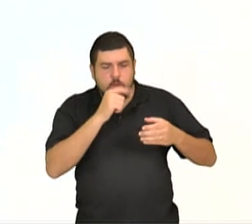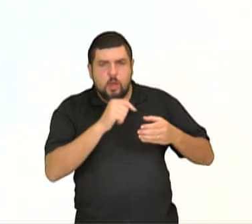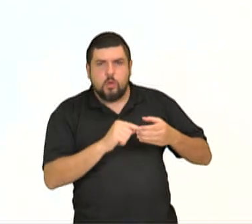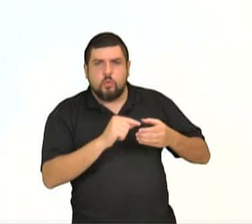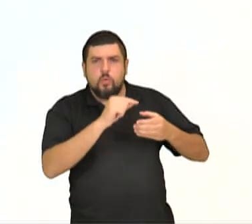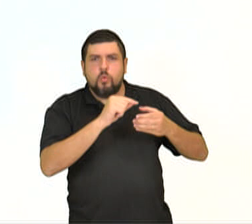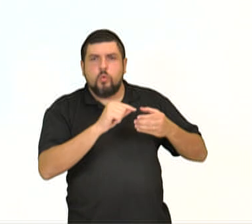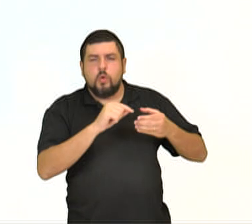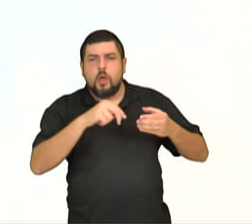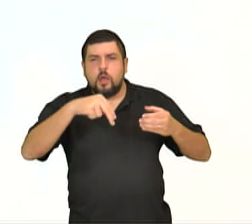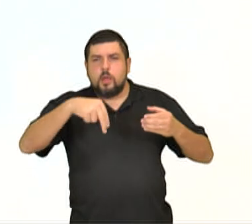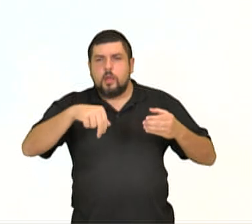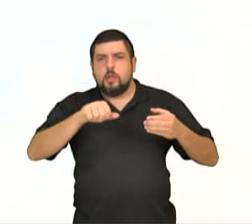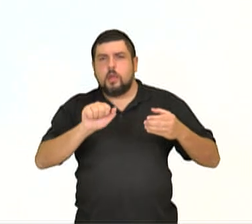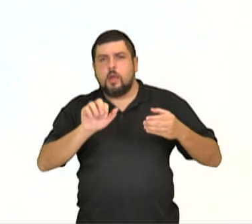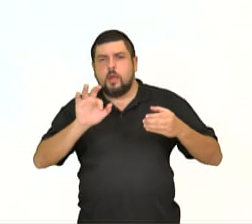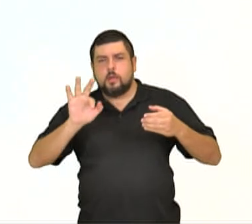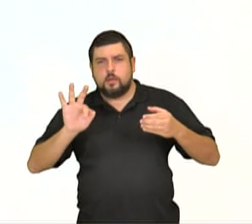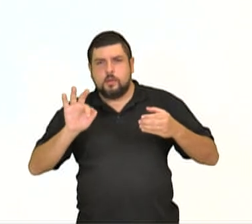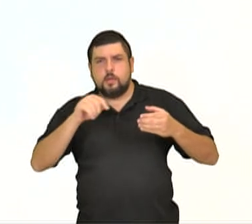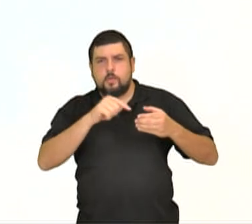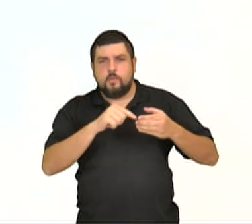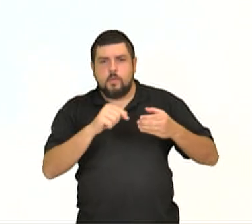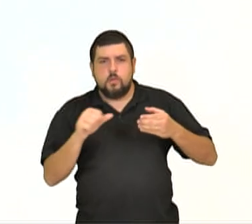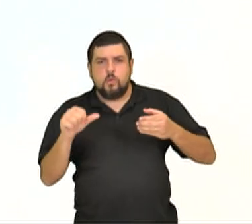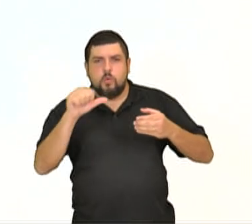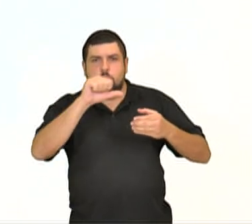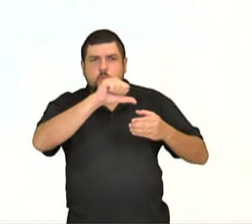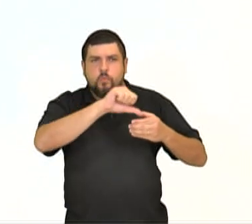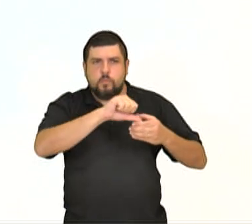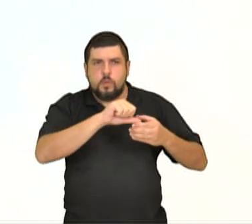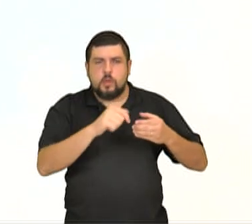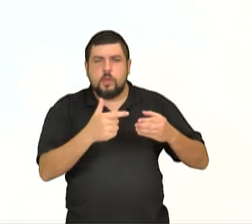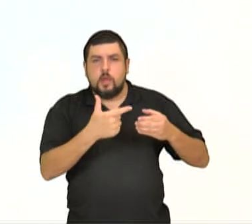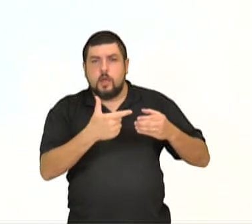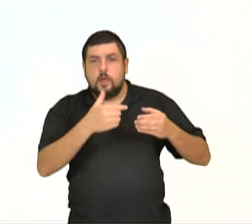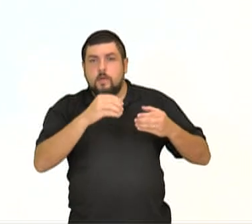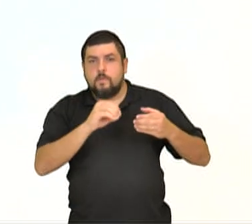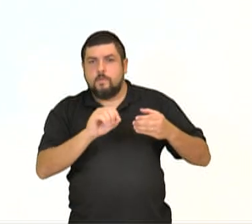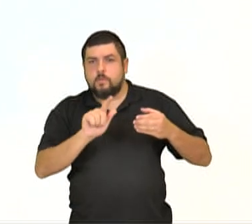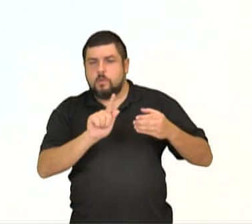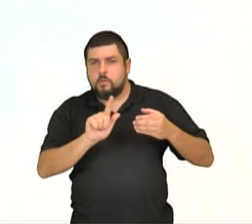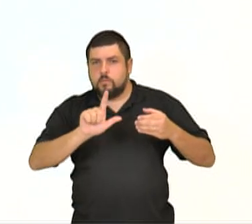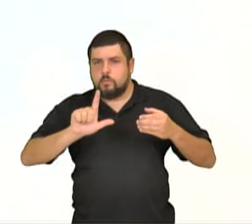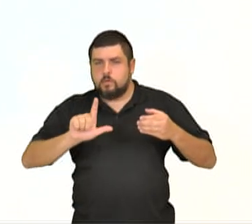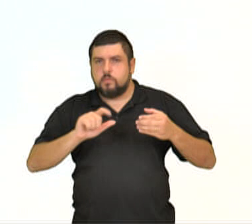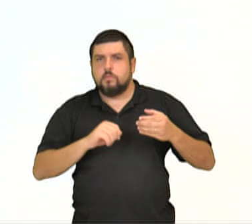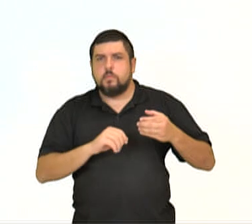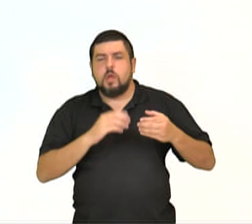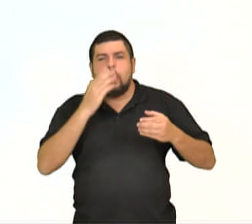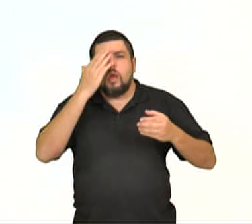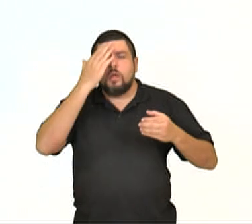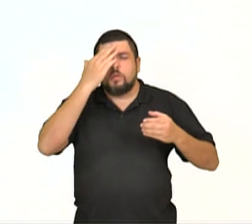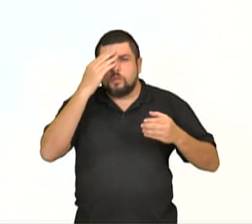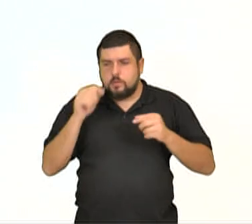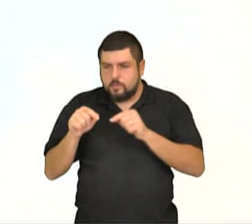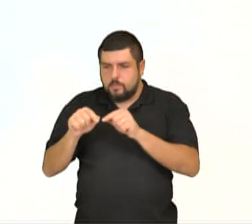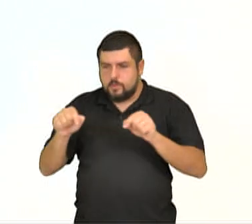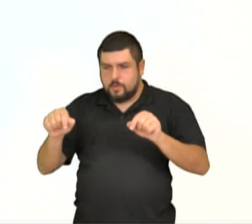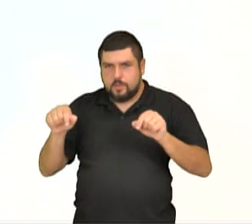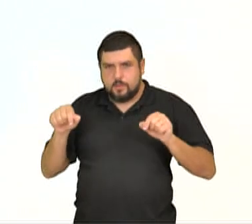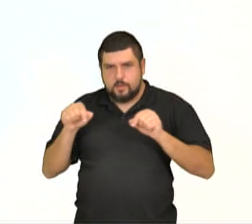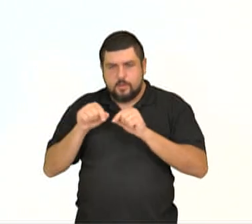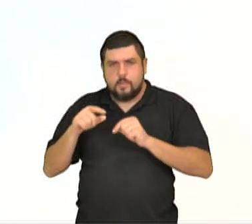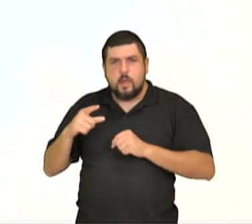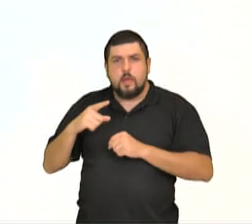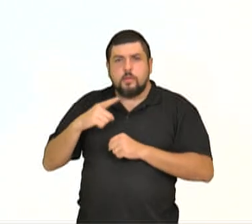sódio, NaF, na concentração de 20 gramas por litro. Sabendo-se que em seu consultório ele dispõe de 200